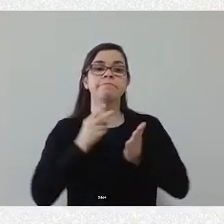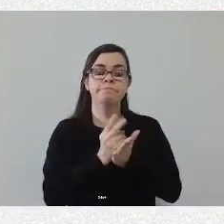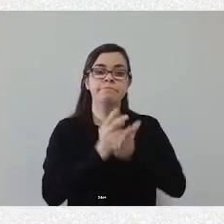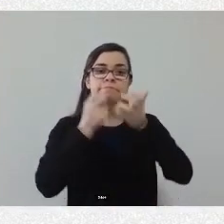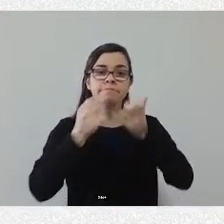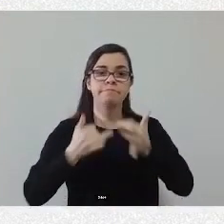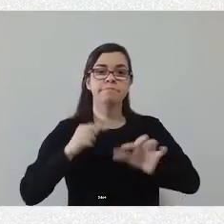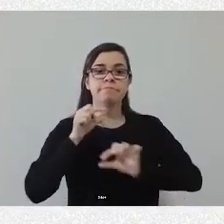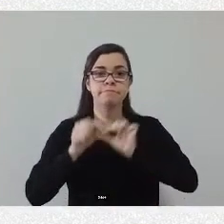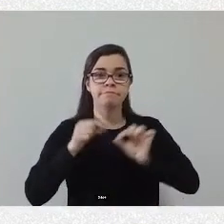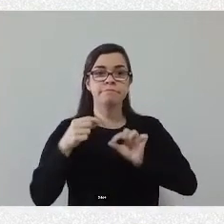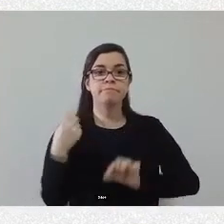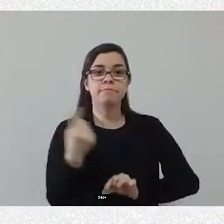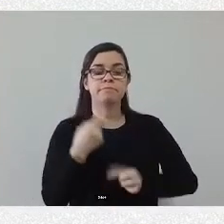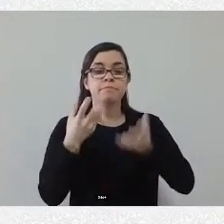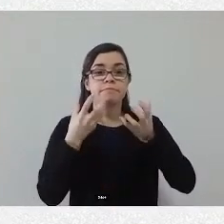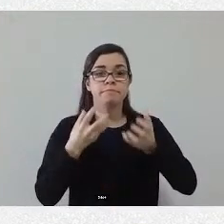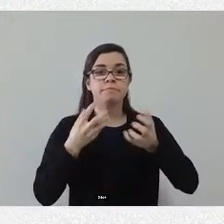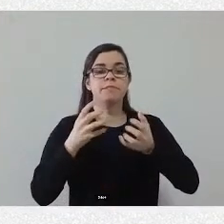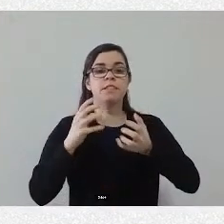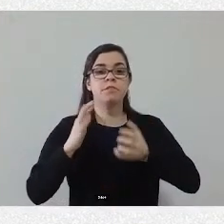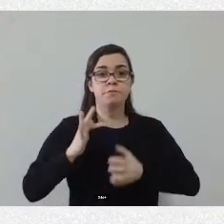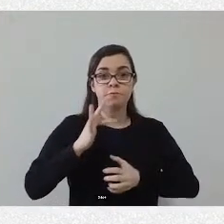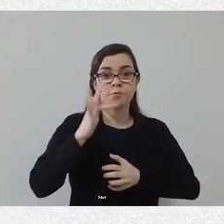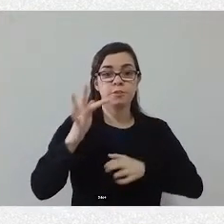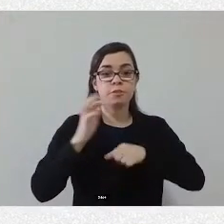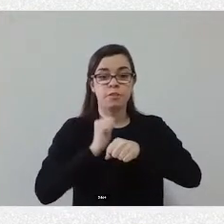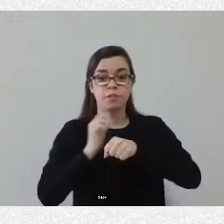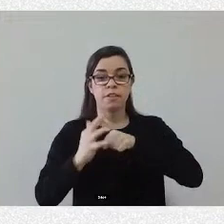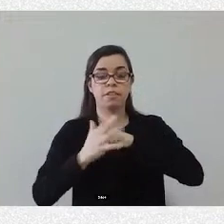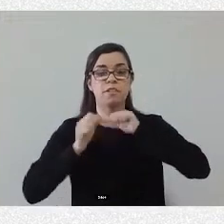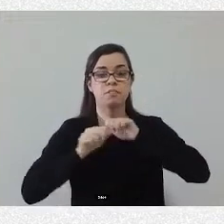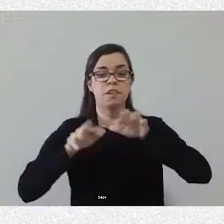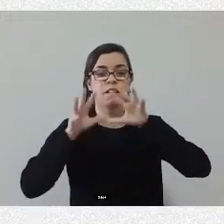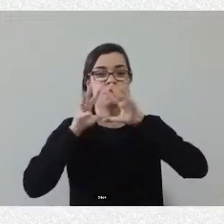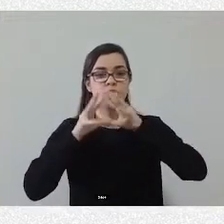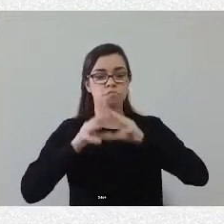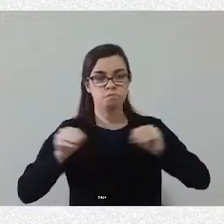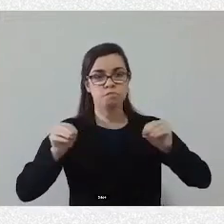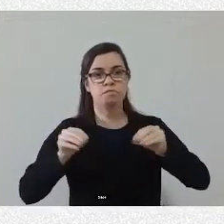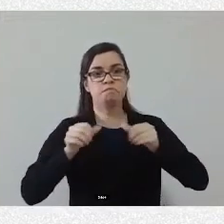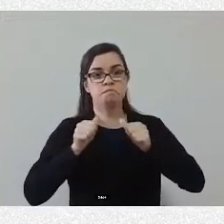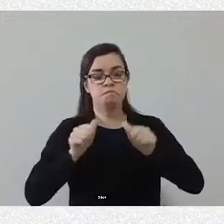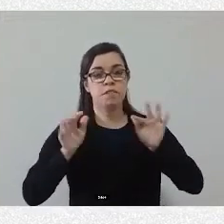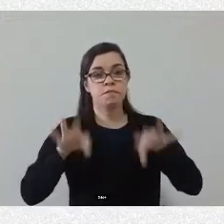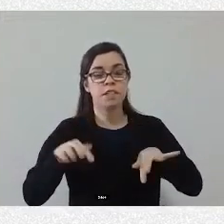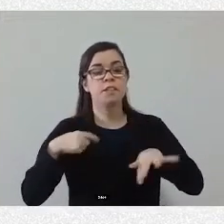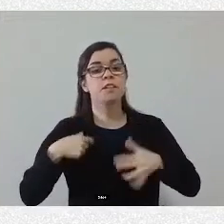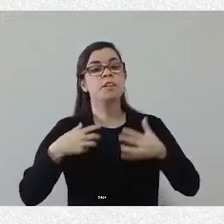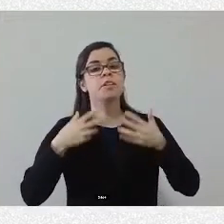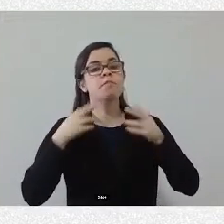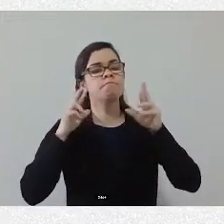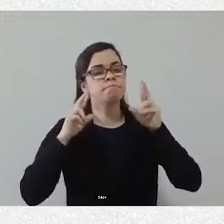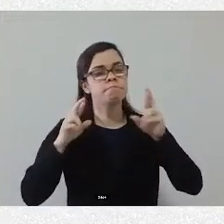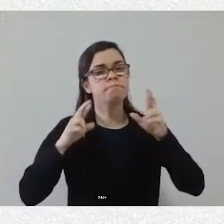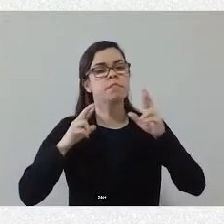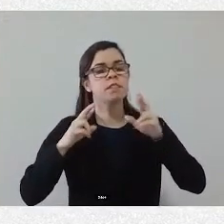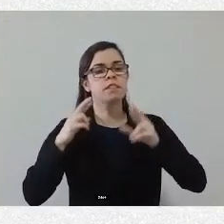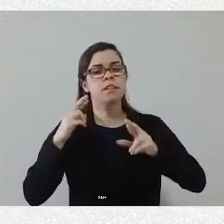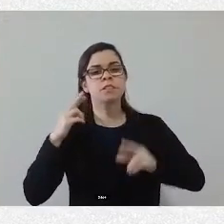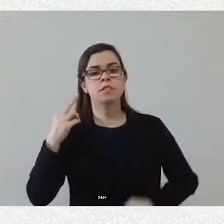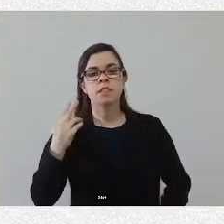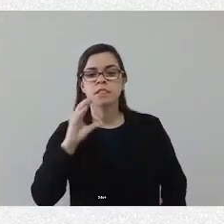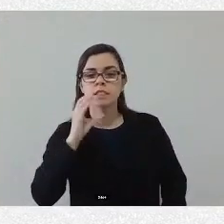ao final dessa pandemia, que espero que seja breve, essa valorização da ciência como algo que traz desenvolvimento,